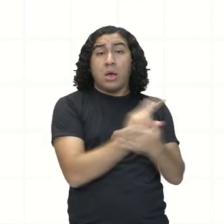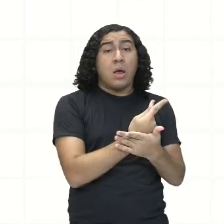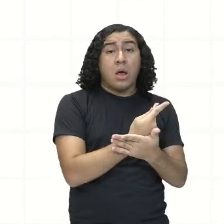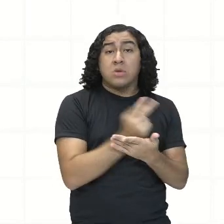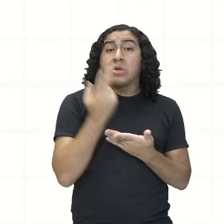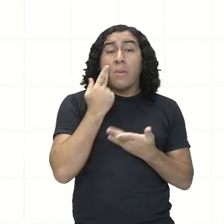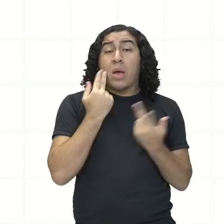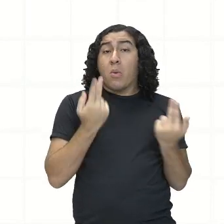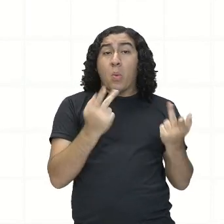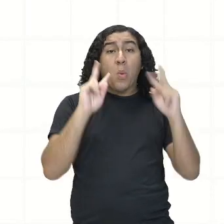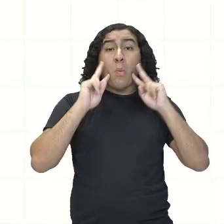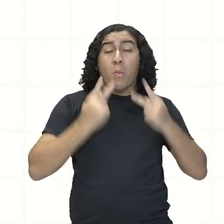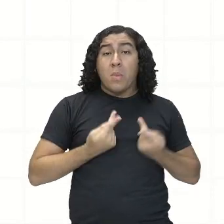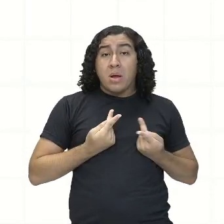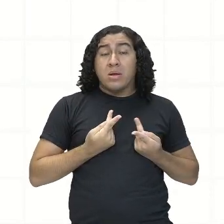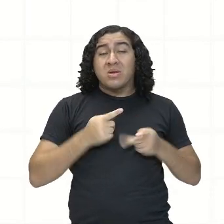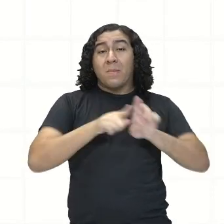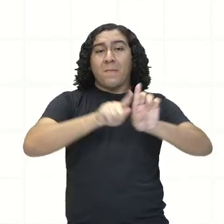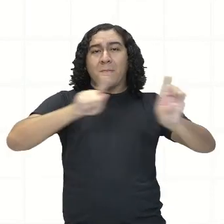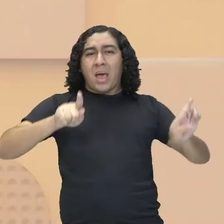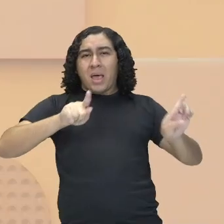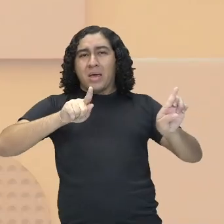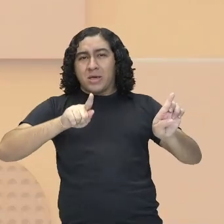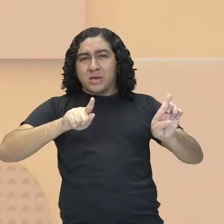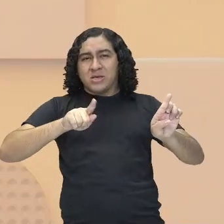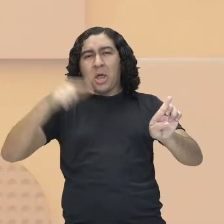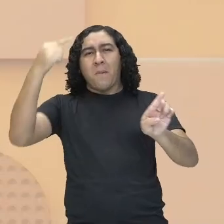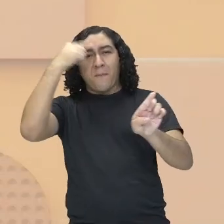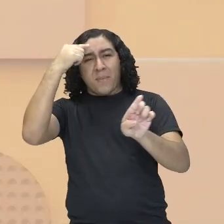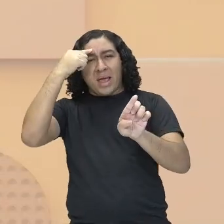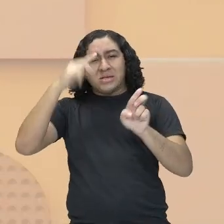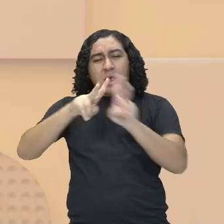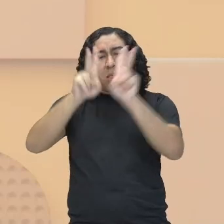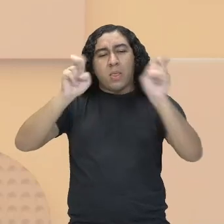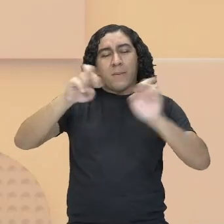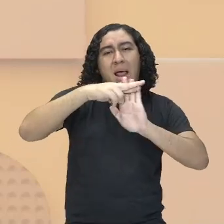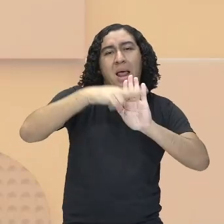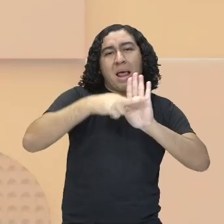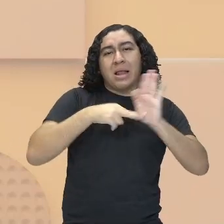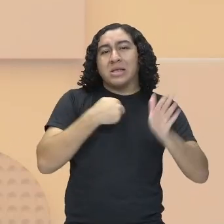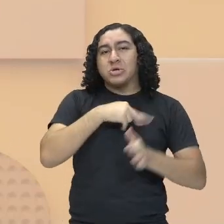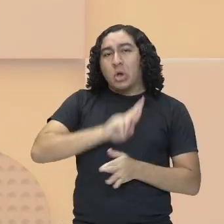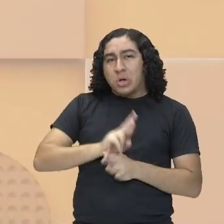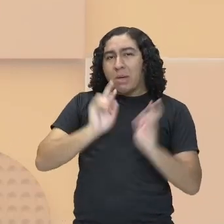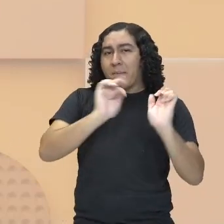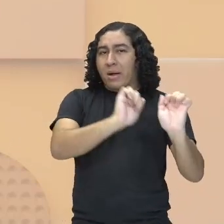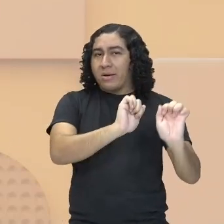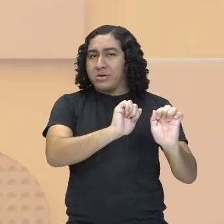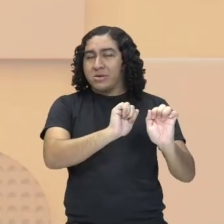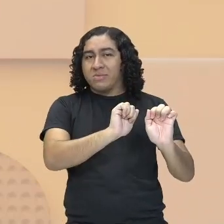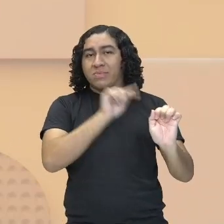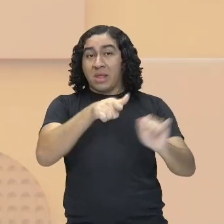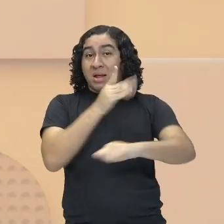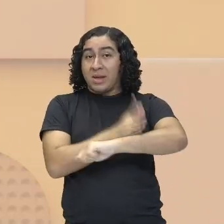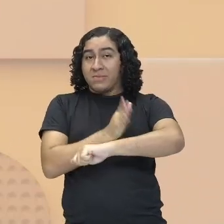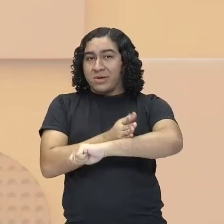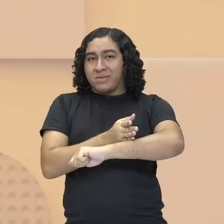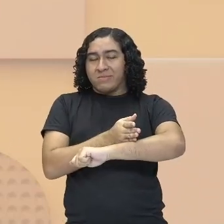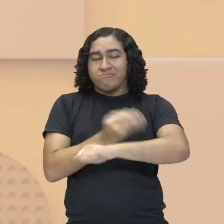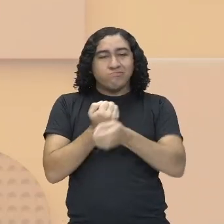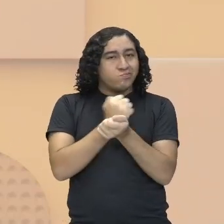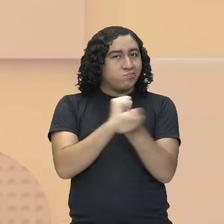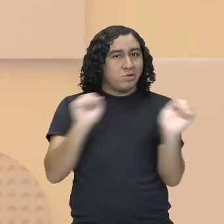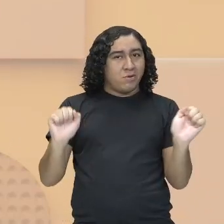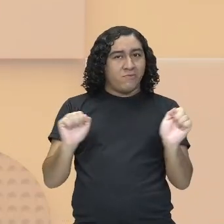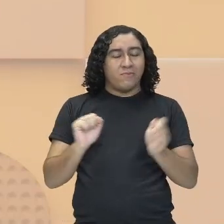é inadmissível dentro ali da questão religiosa, dentro do período aí da Idade Média, né? Desse